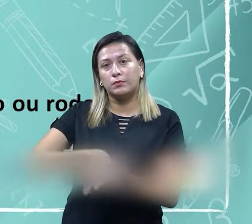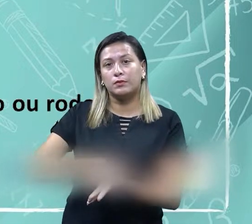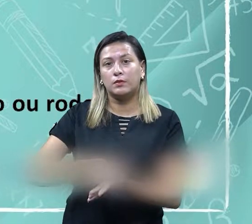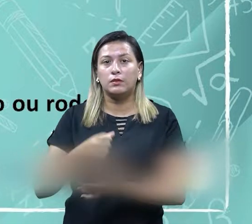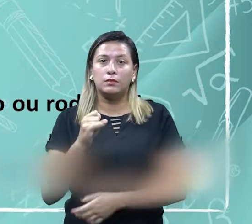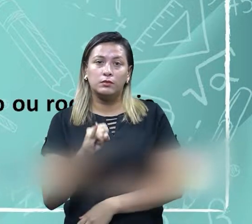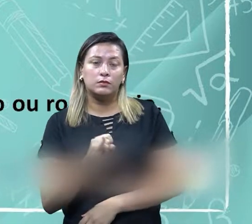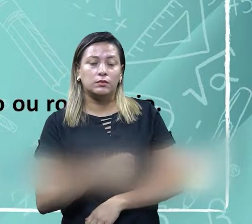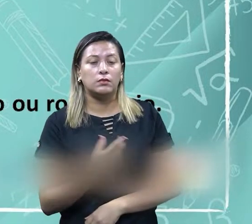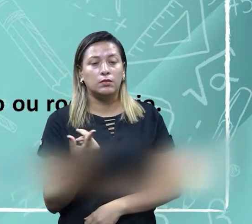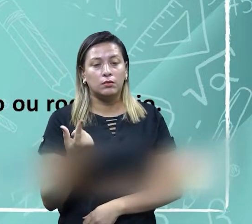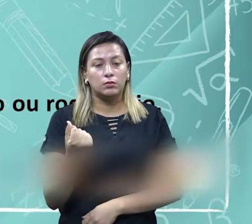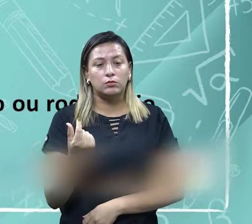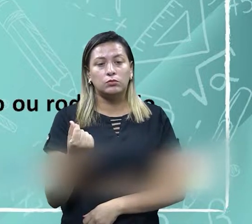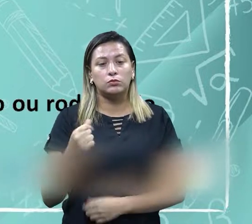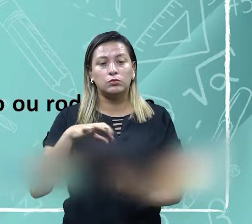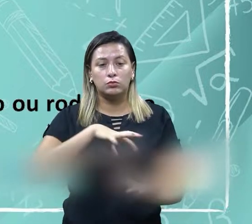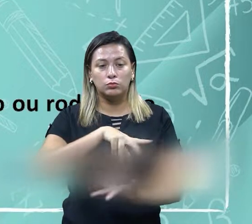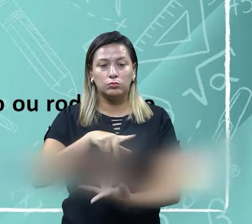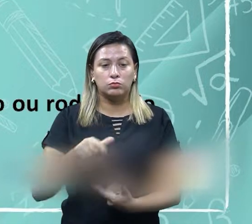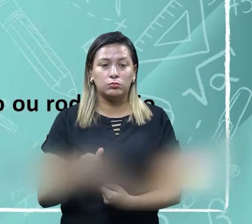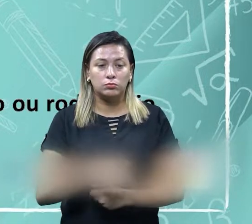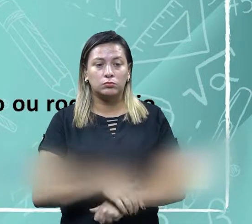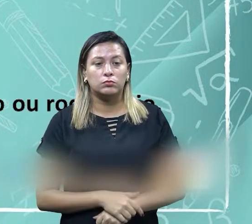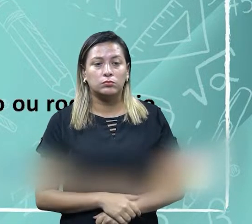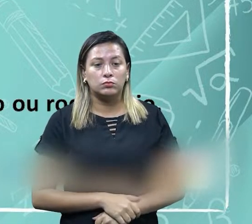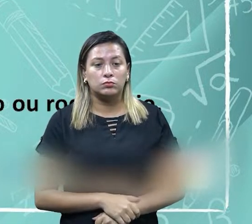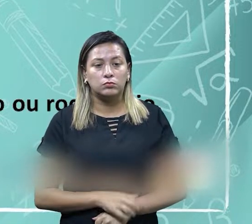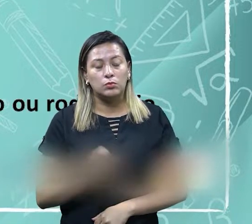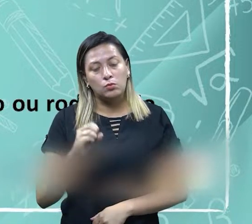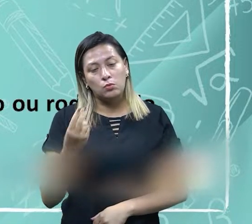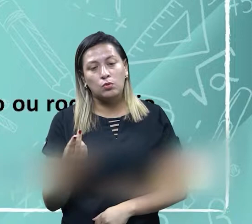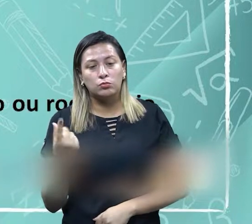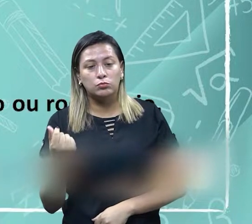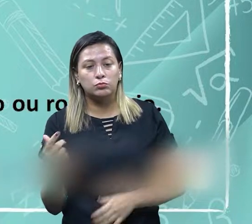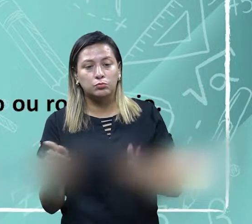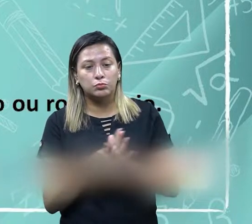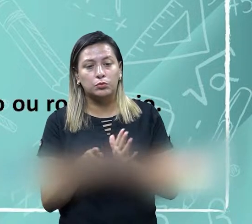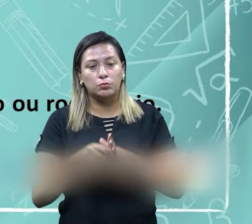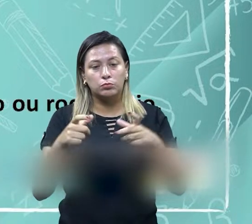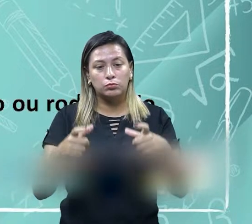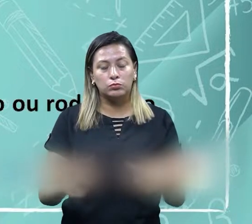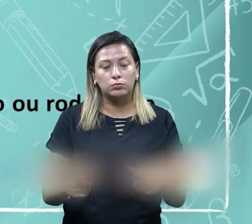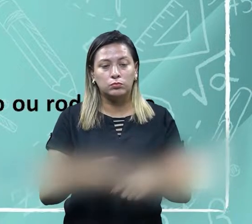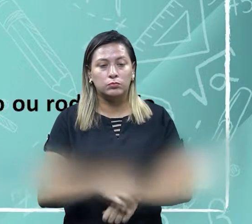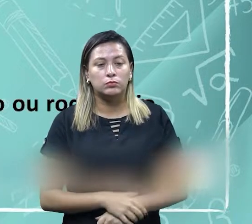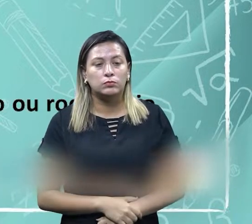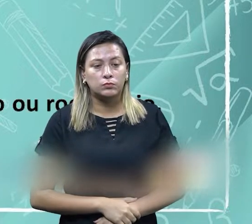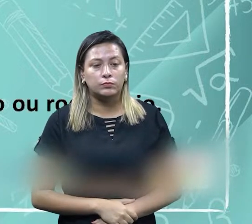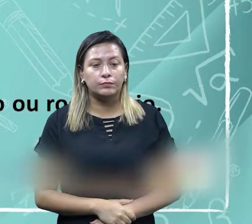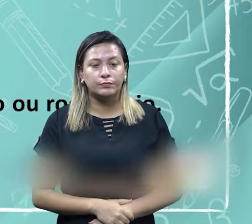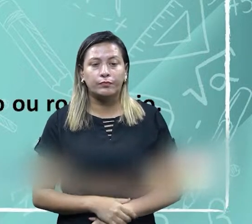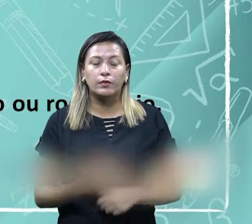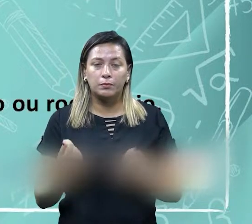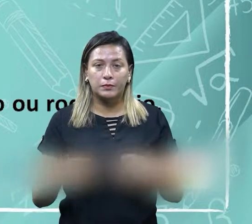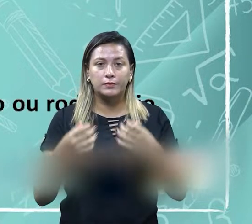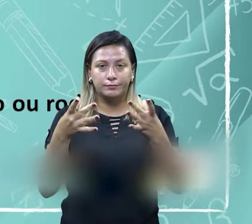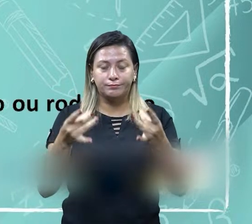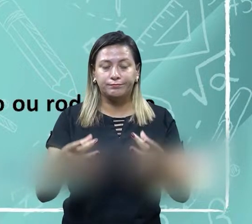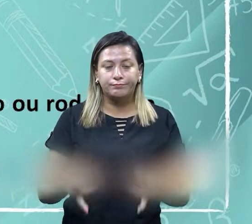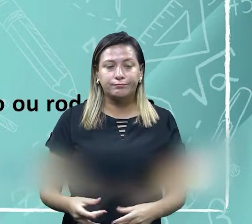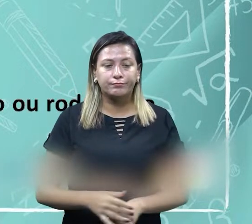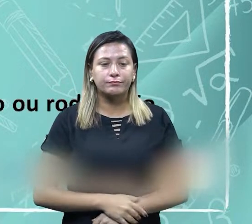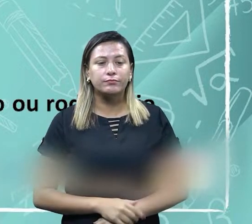sobre moeda universal, vai ser sobre moeda local. Então, tem que estar escrito lá